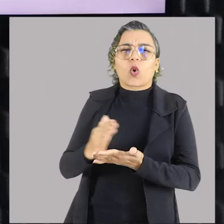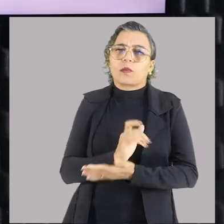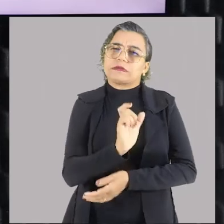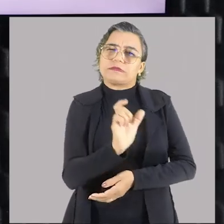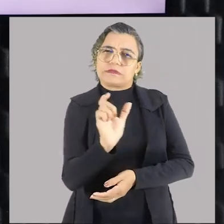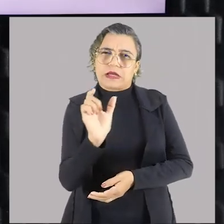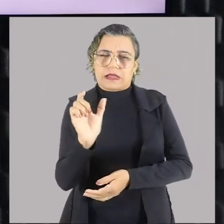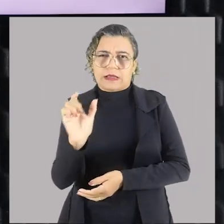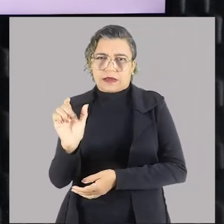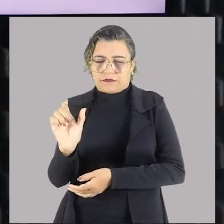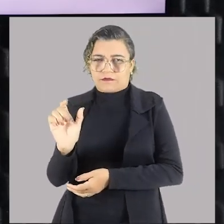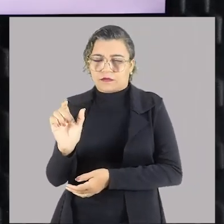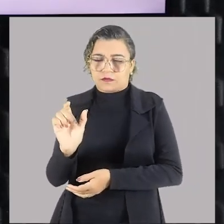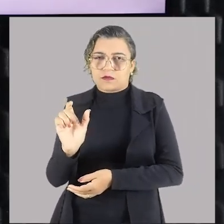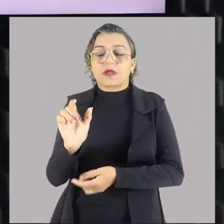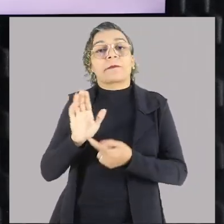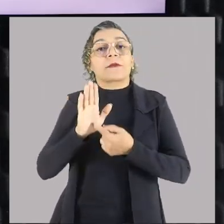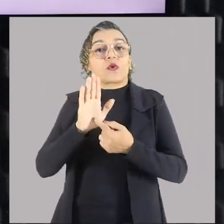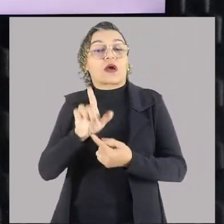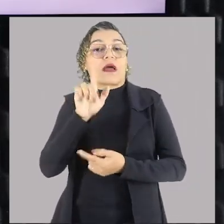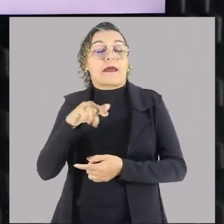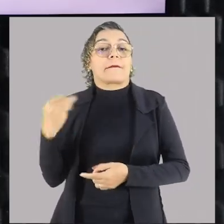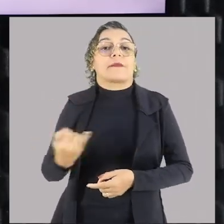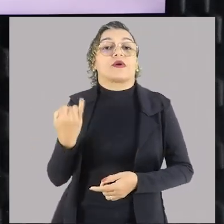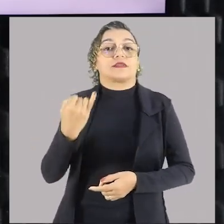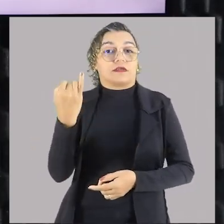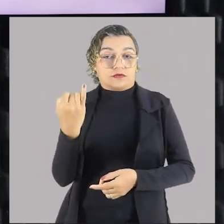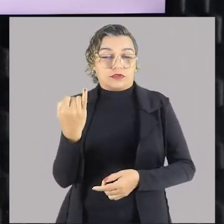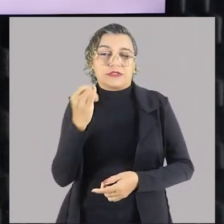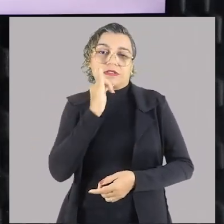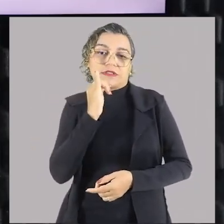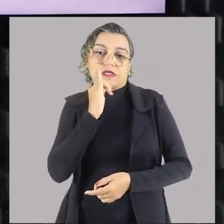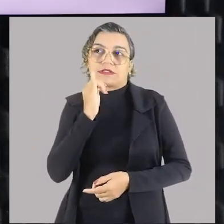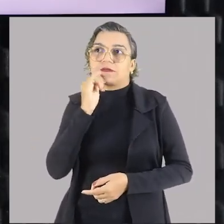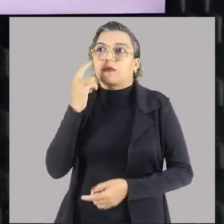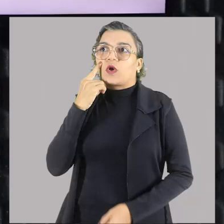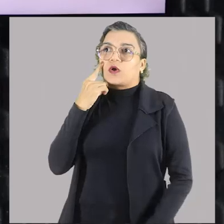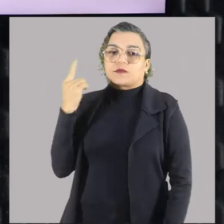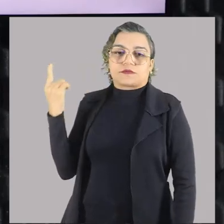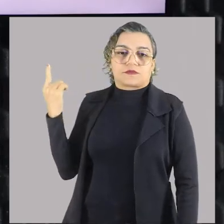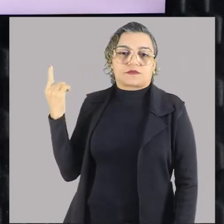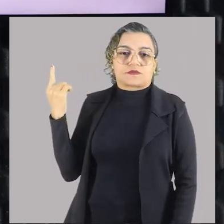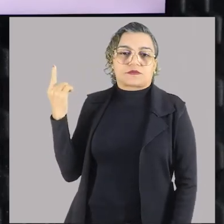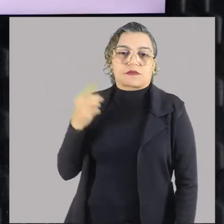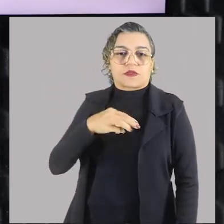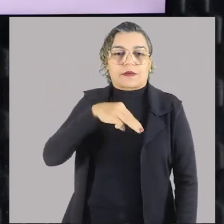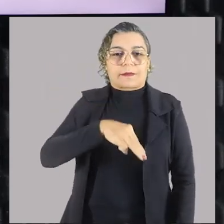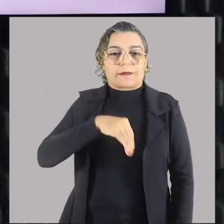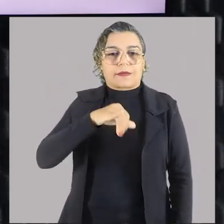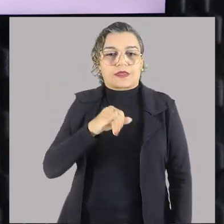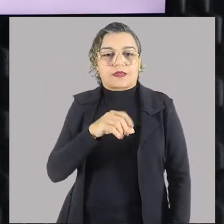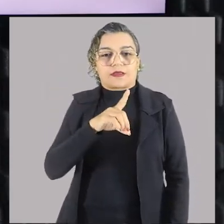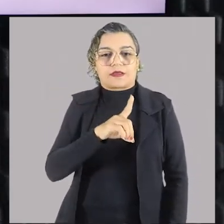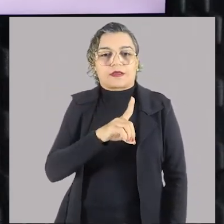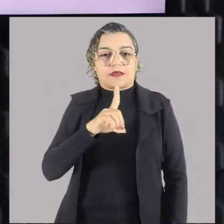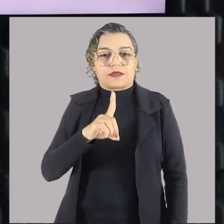ó, que são importantes também da gente ter noção. Por exemplo, midday or noon